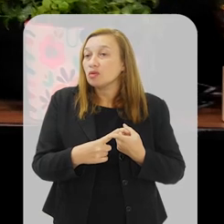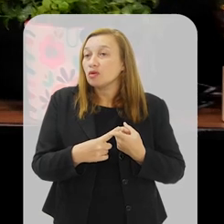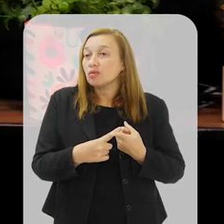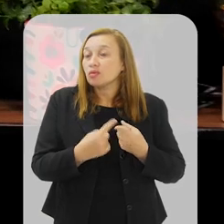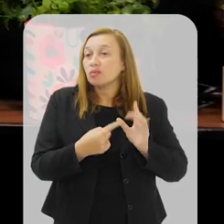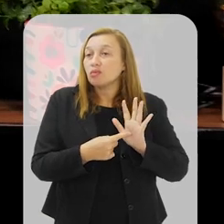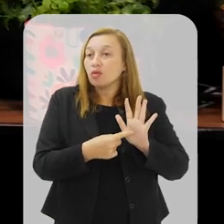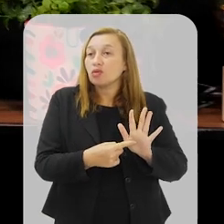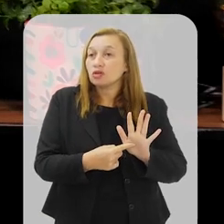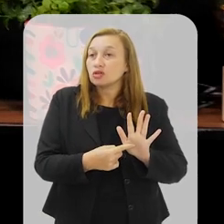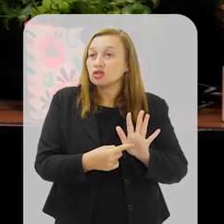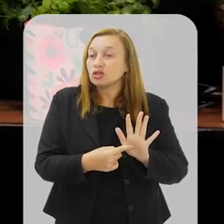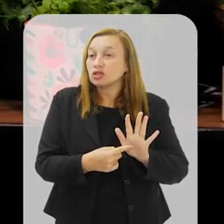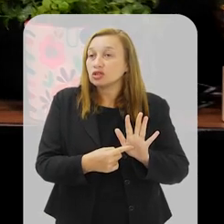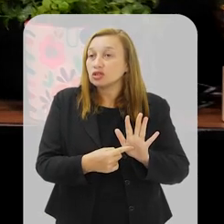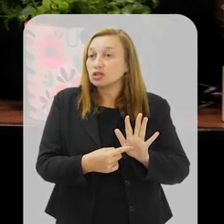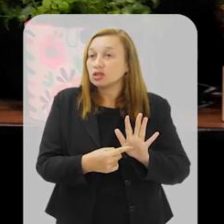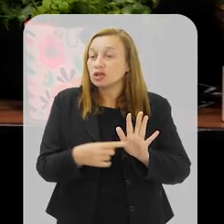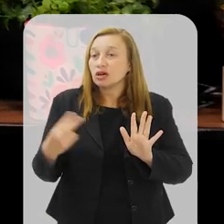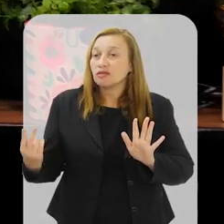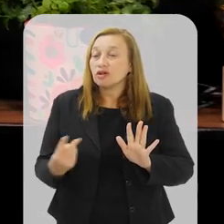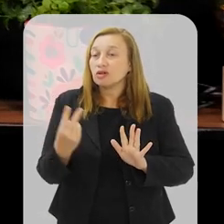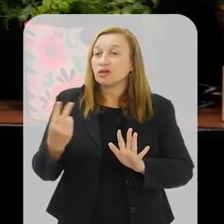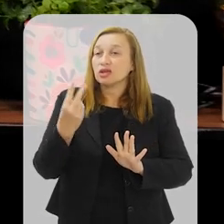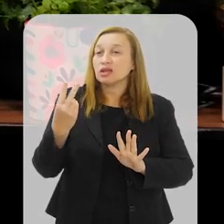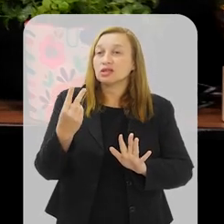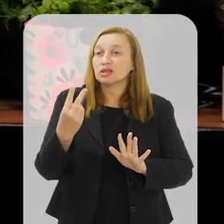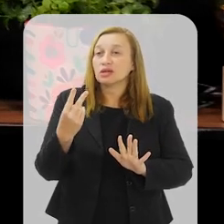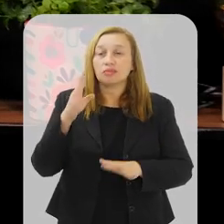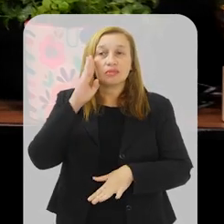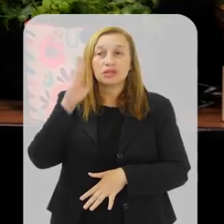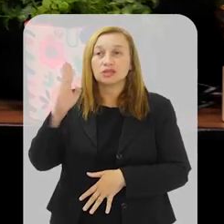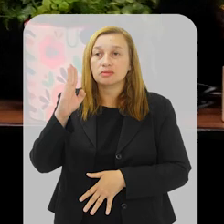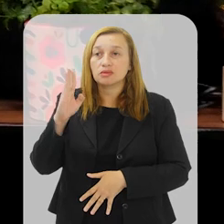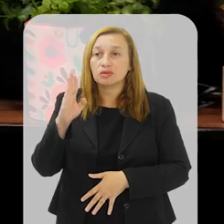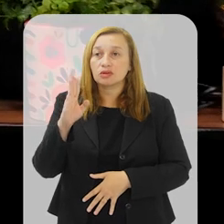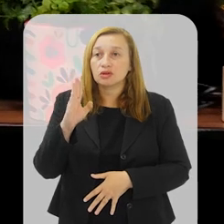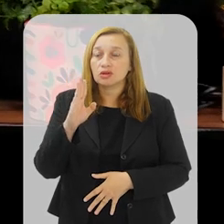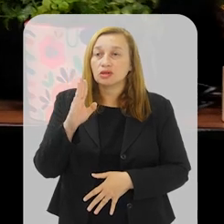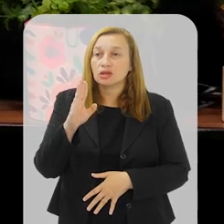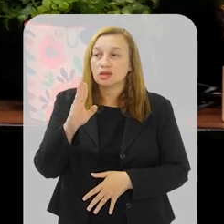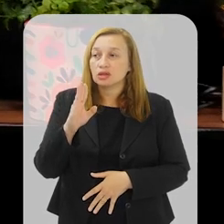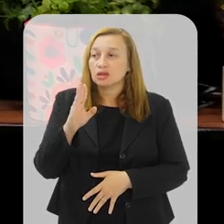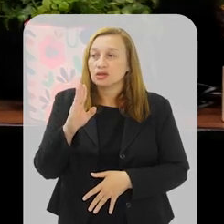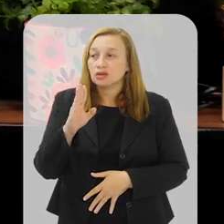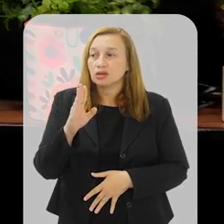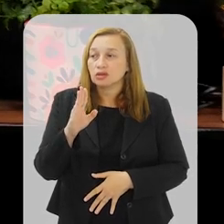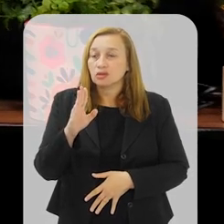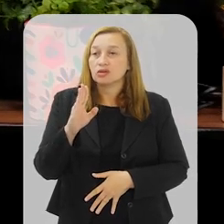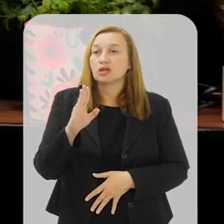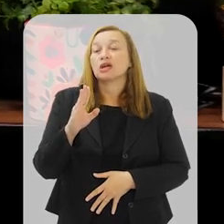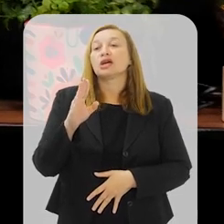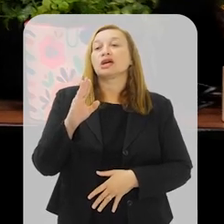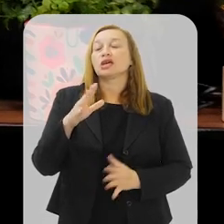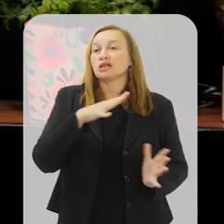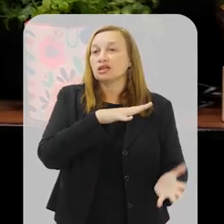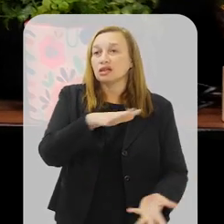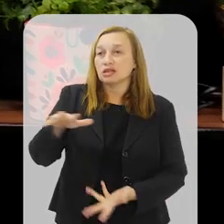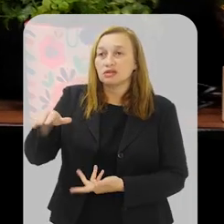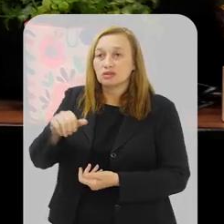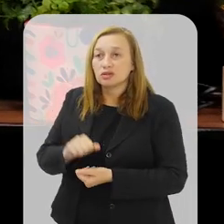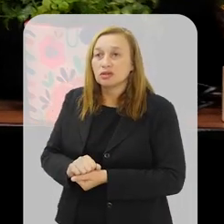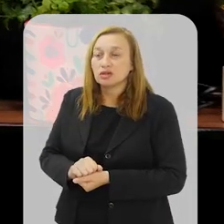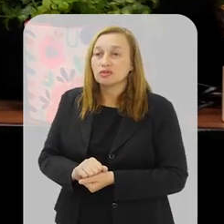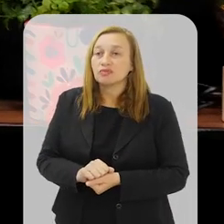porque eu vislumbro que ela também eh prestigia algo que é muito importante hoje no direito internacional que nós chamamos do soft Law